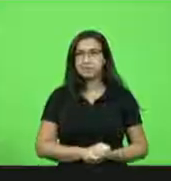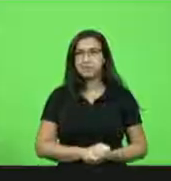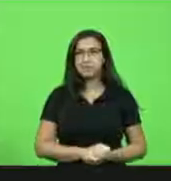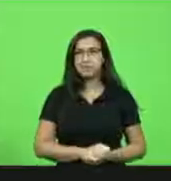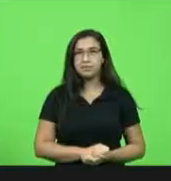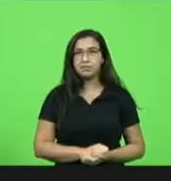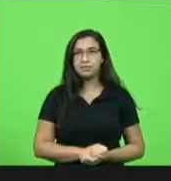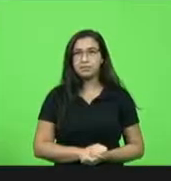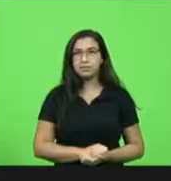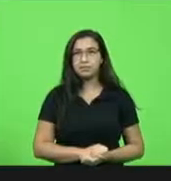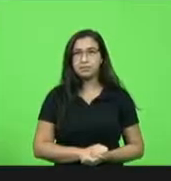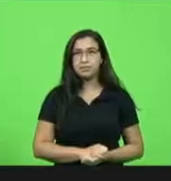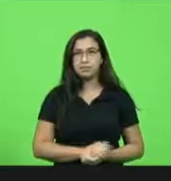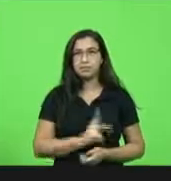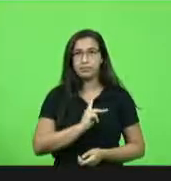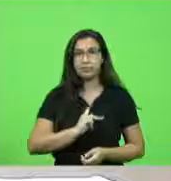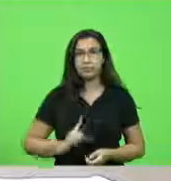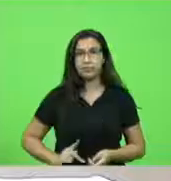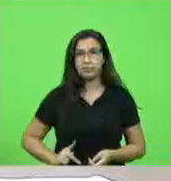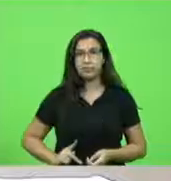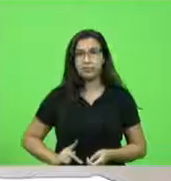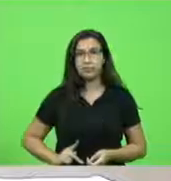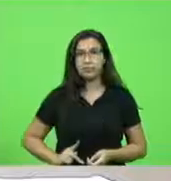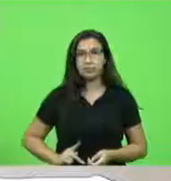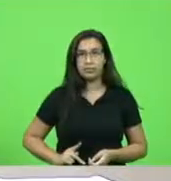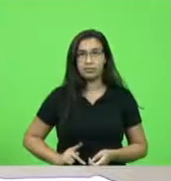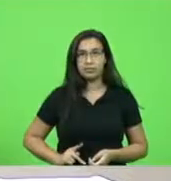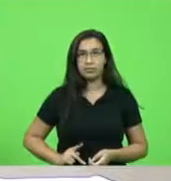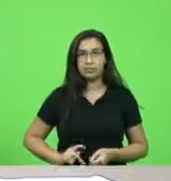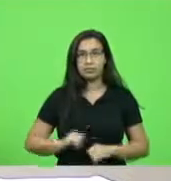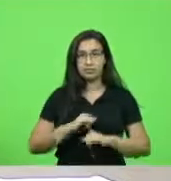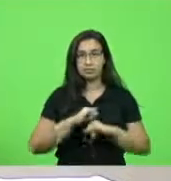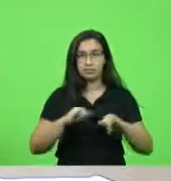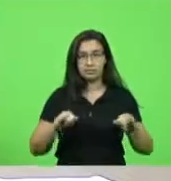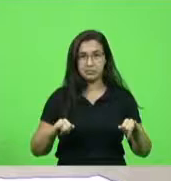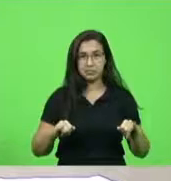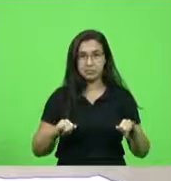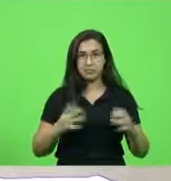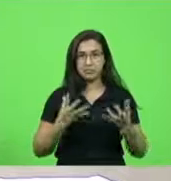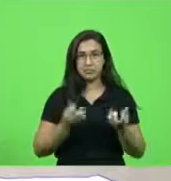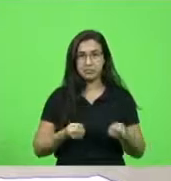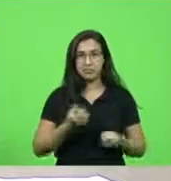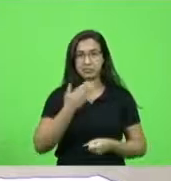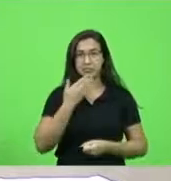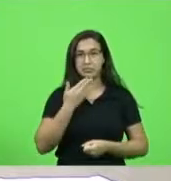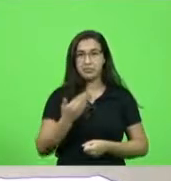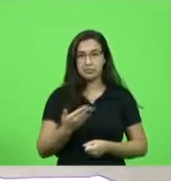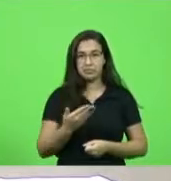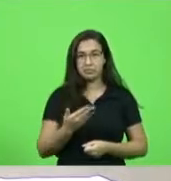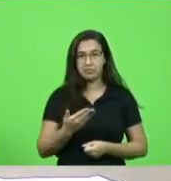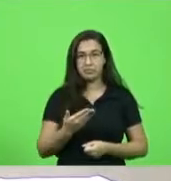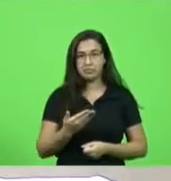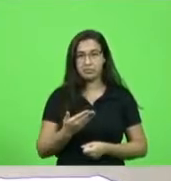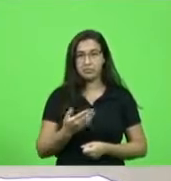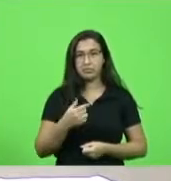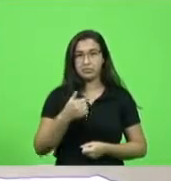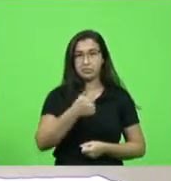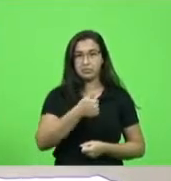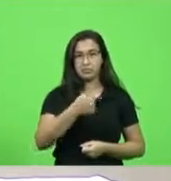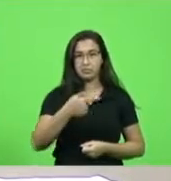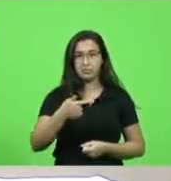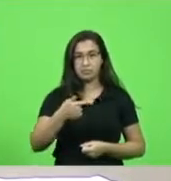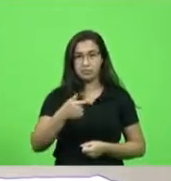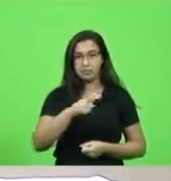Ok. Essa presidência comunica que defere os seguintes requerimentos. Requerimento 12